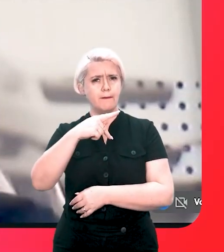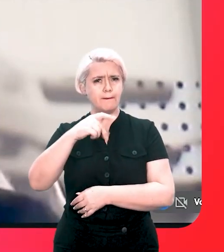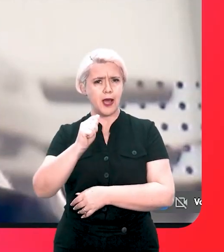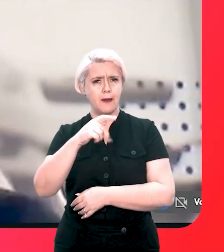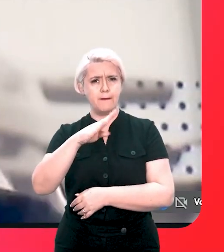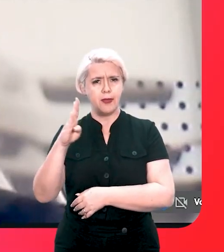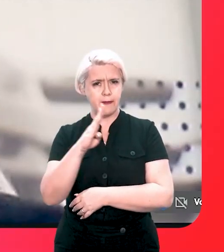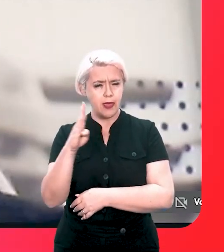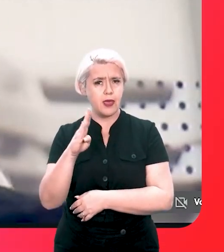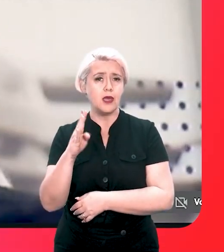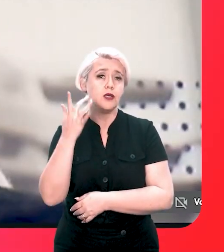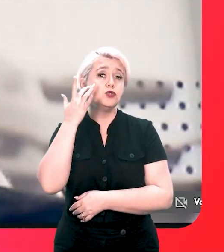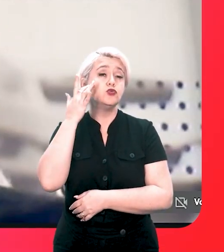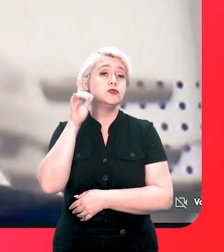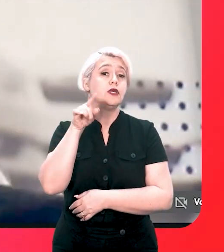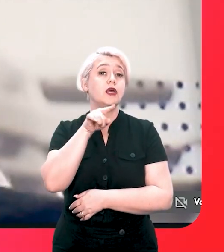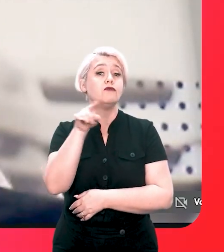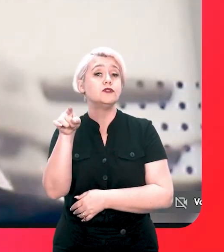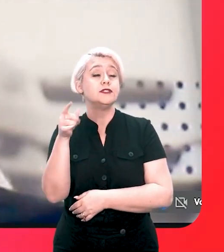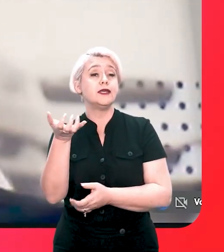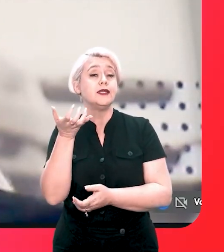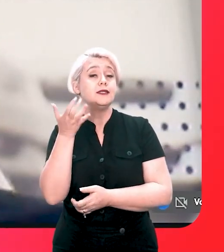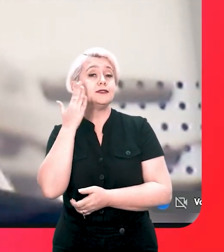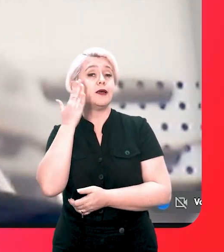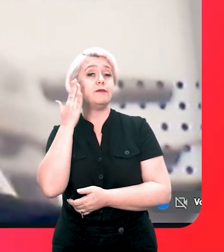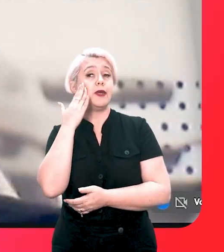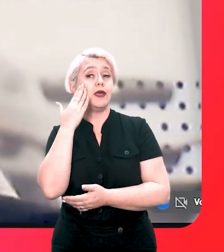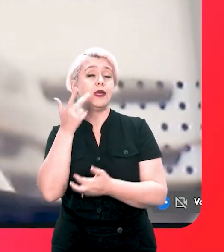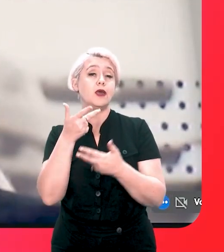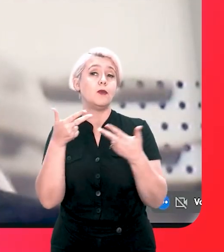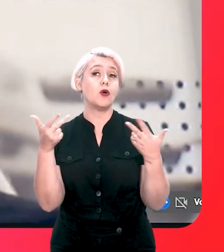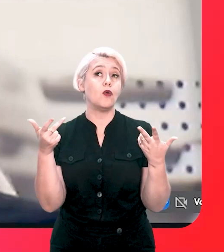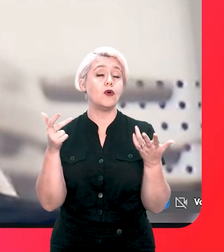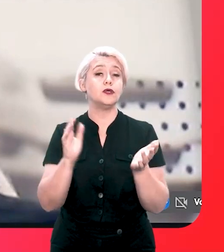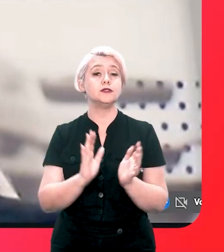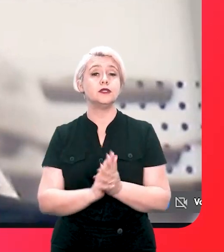se é isso que tu querias ouvir falar, alguma coisa,